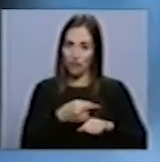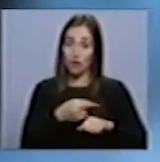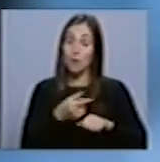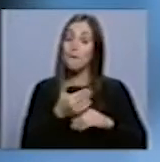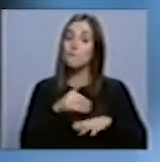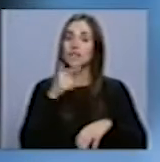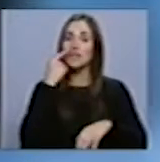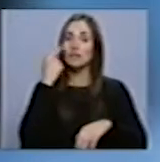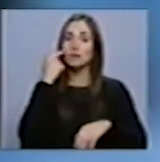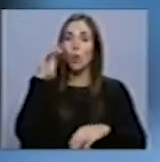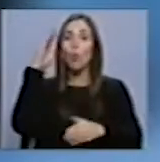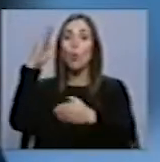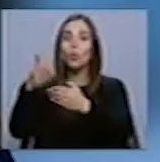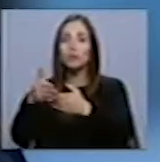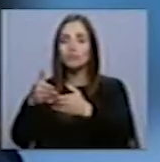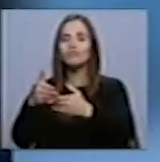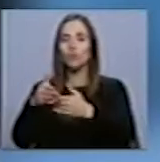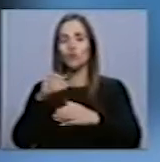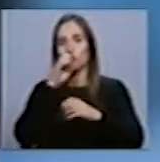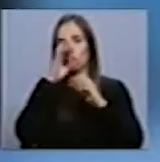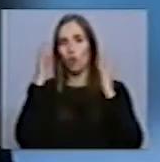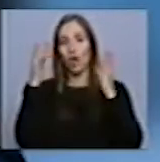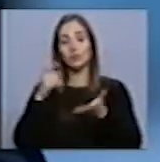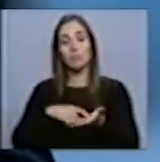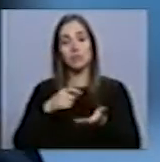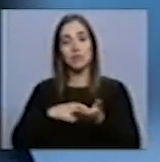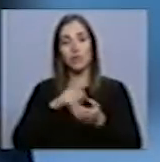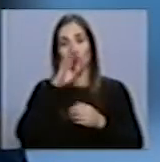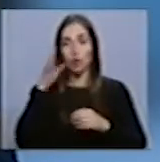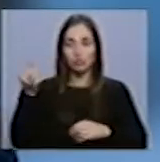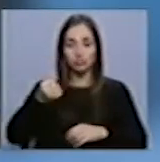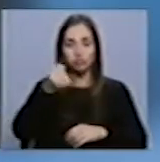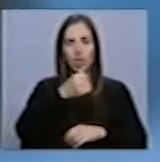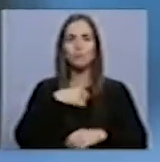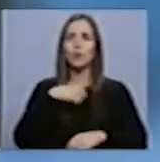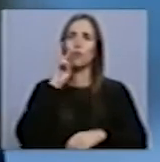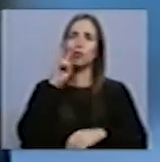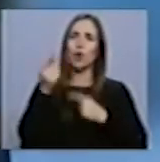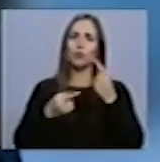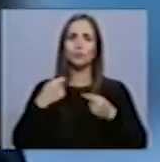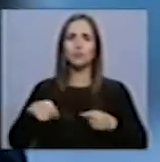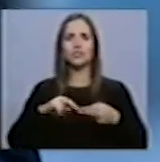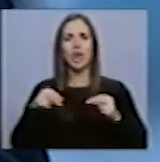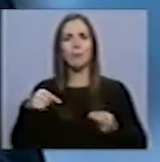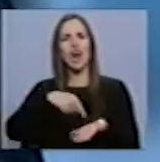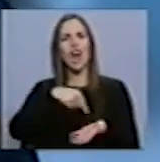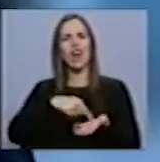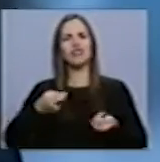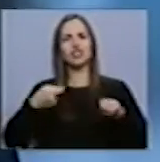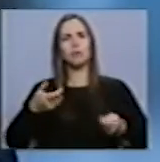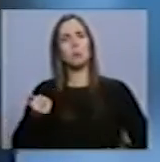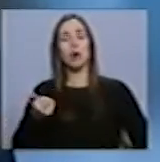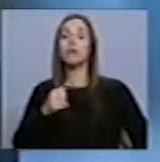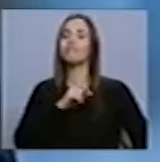uma coisa chamada floresta que tem que ser frustrado e portanto eu vejo alguns presentes quebra a reclamar um investimento que se lembrem aos todos também